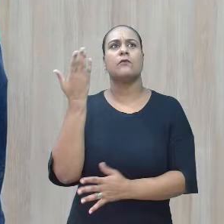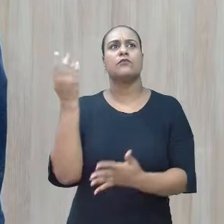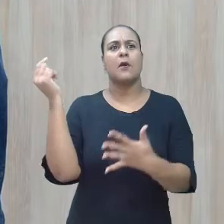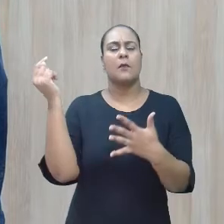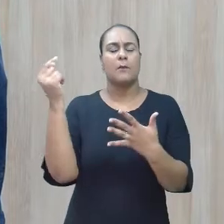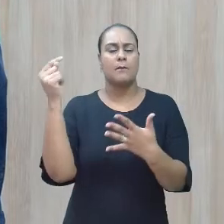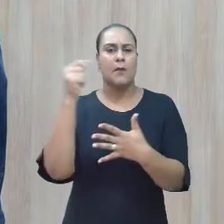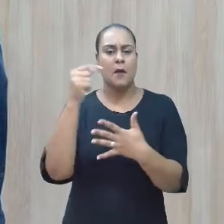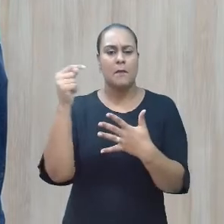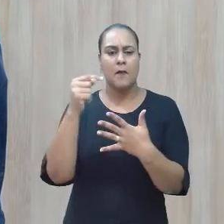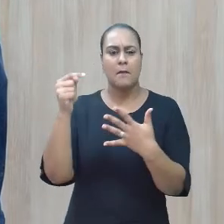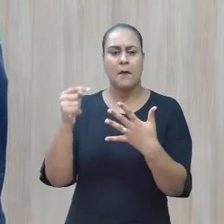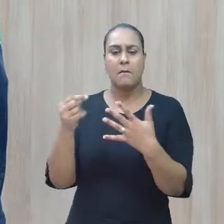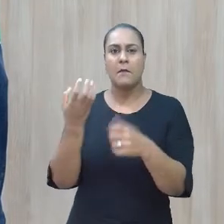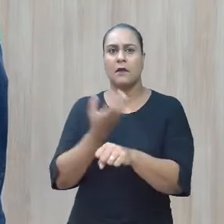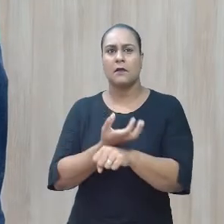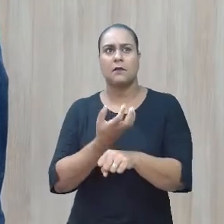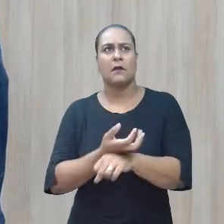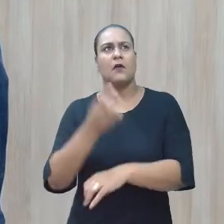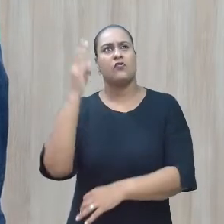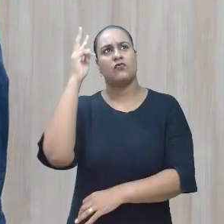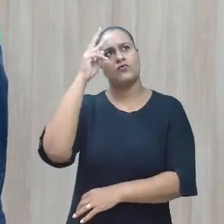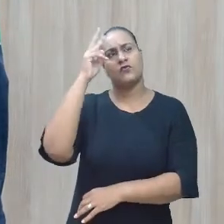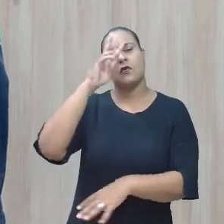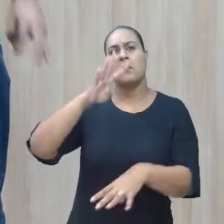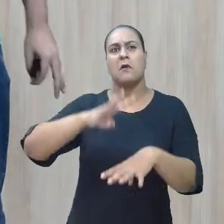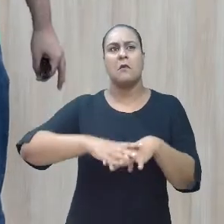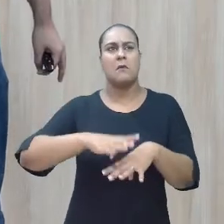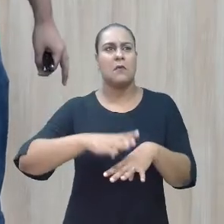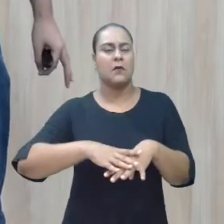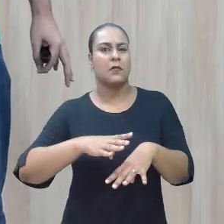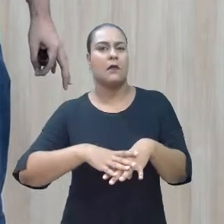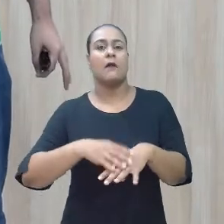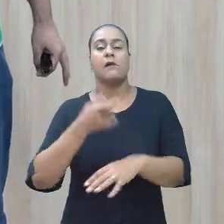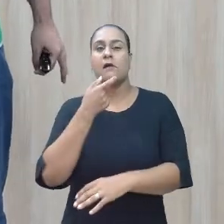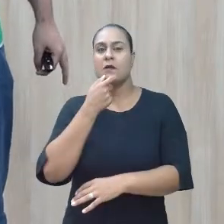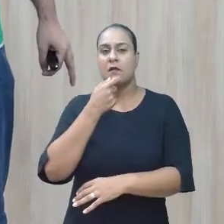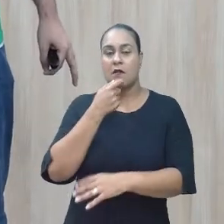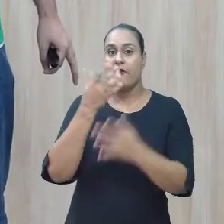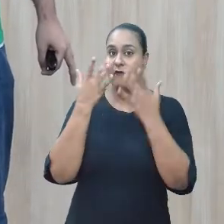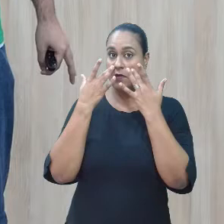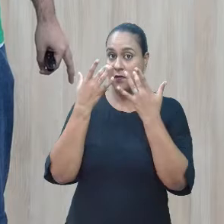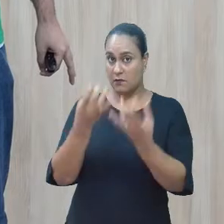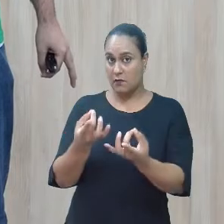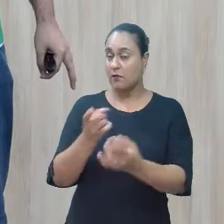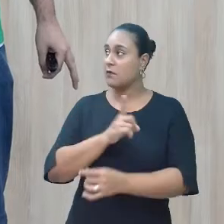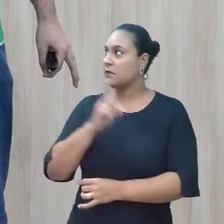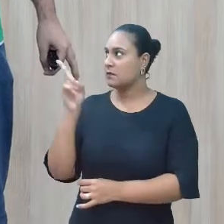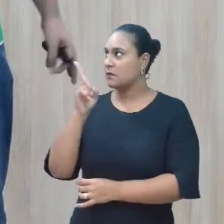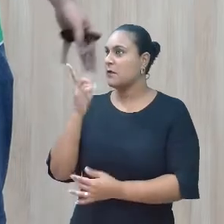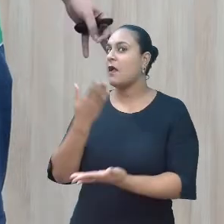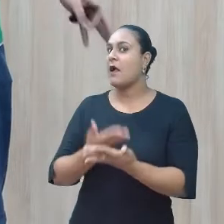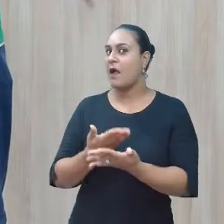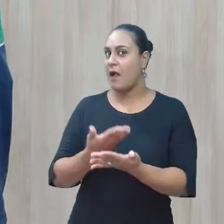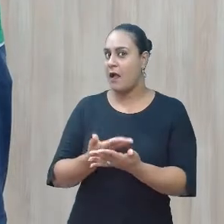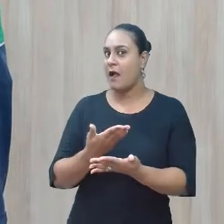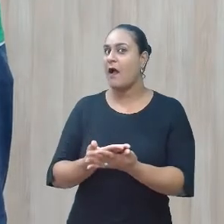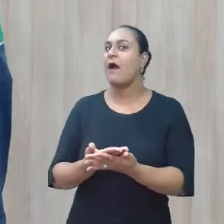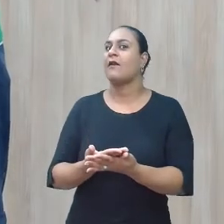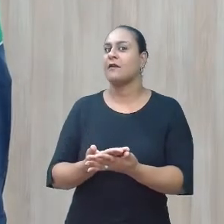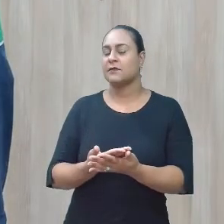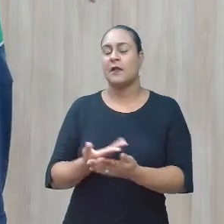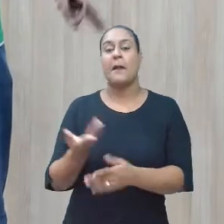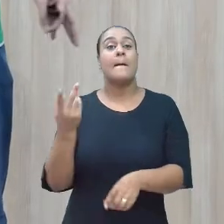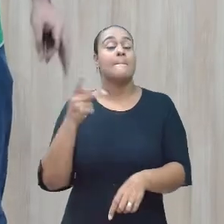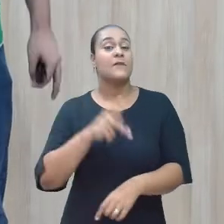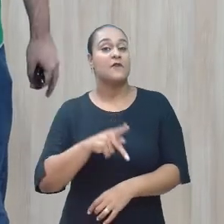português, geografia, história, matemática, fica atento às aulas de interpretação de texto. A professora ali de matemática,